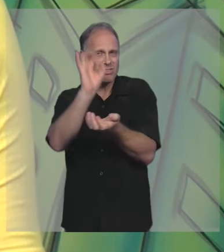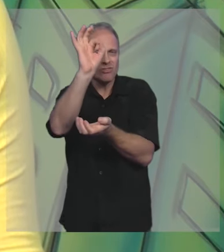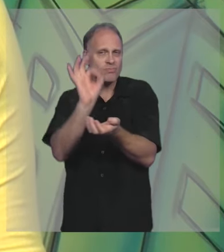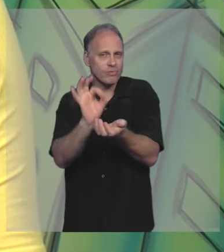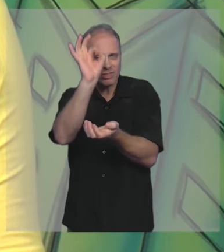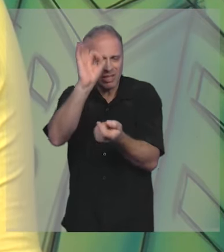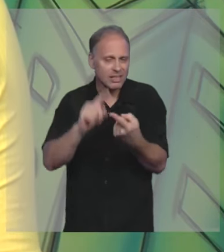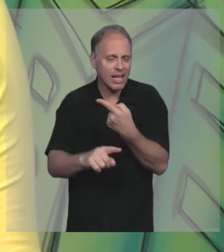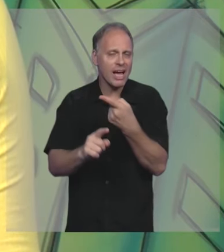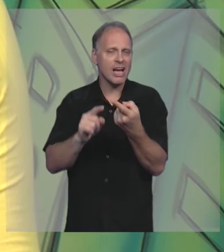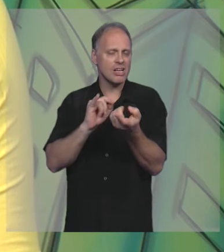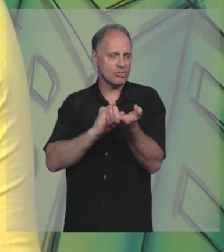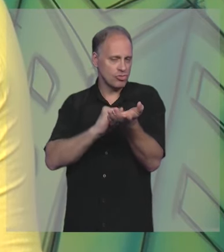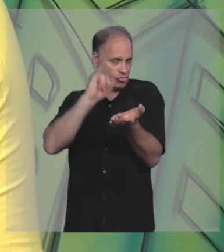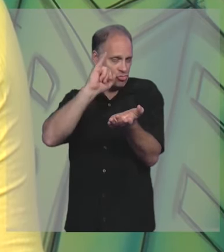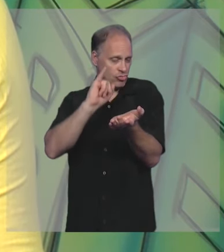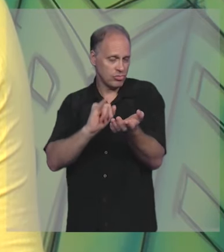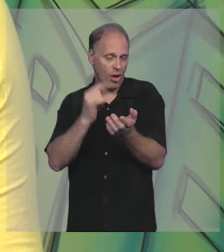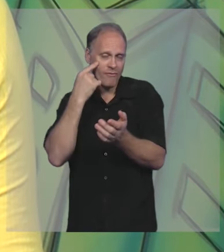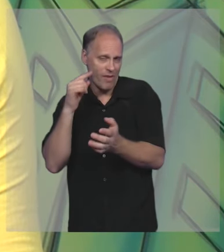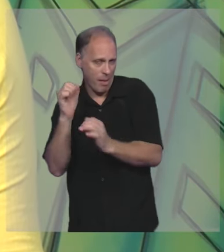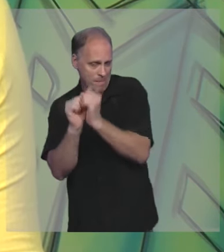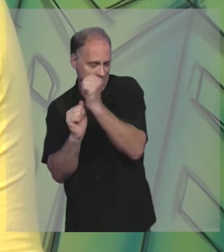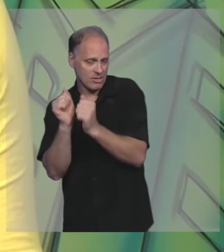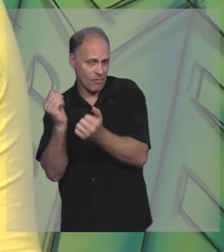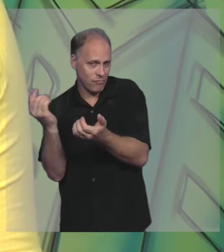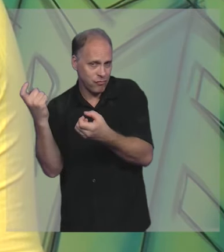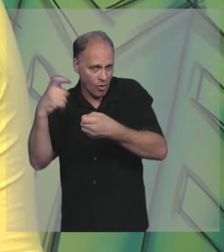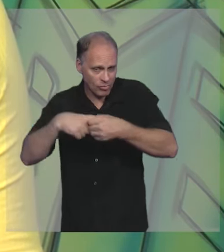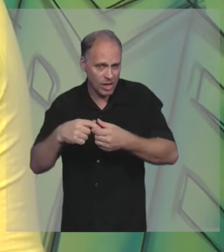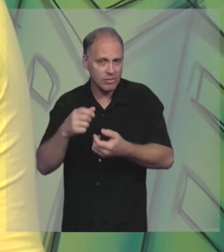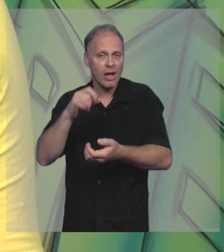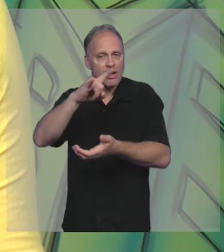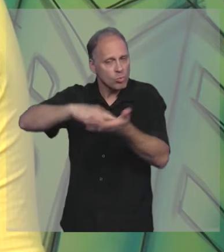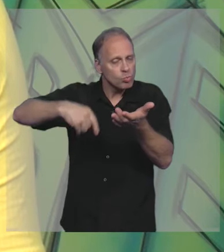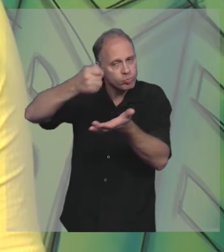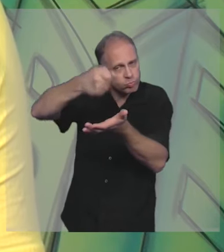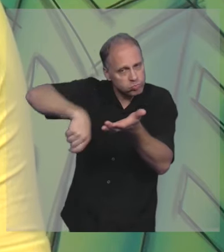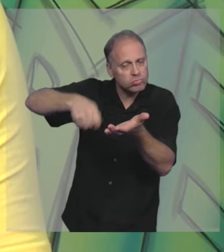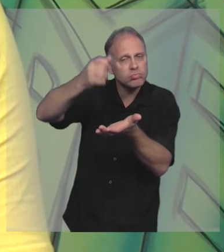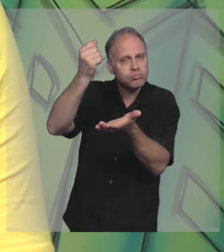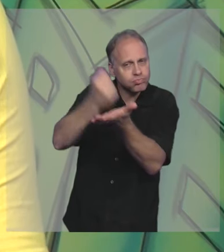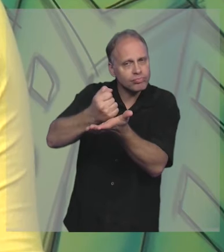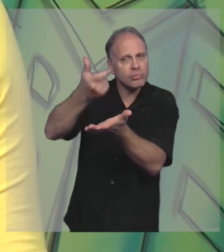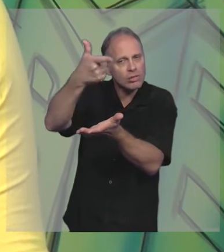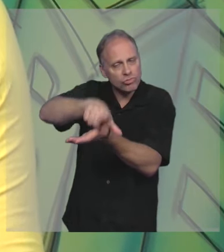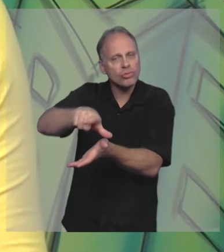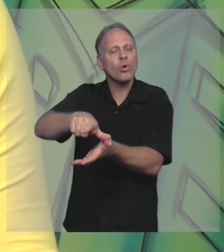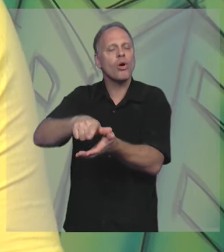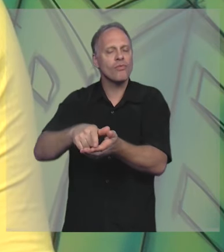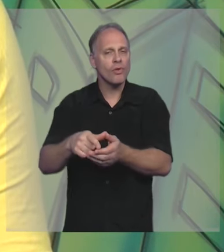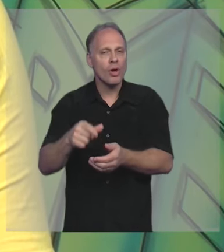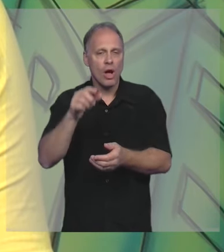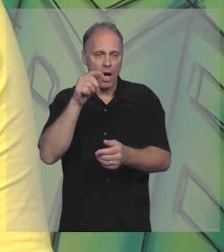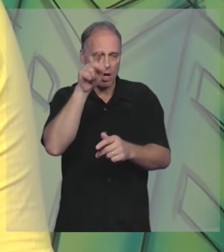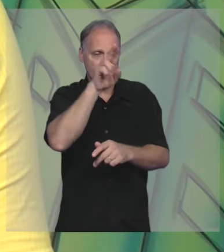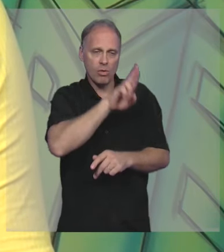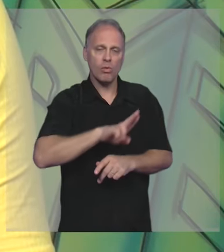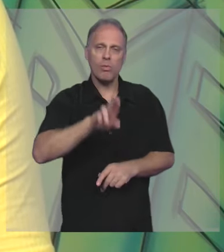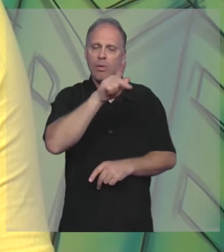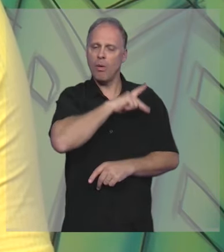de juro, a gente começa a ver empresas voltando um pouco a contratar novamente, aumentar um pouco o